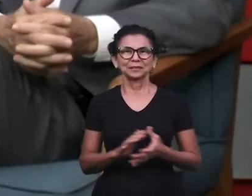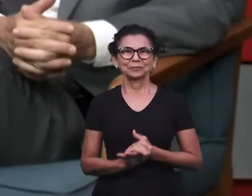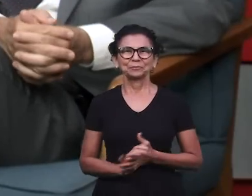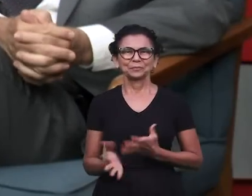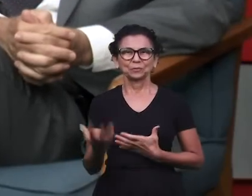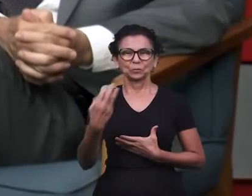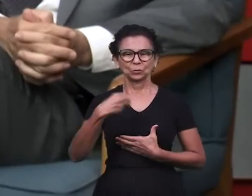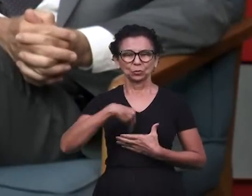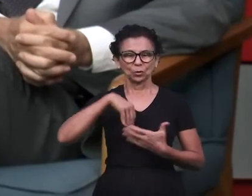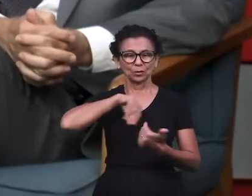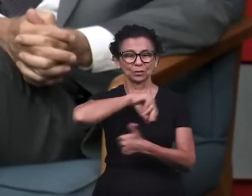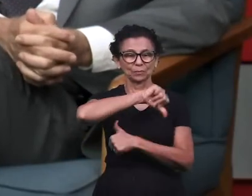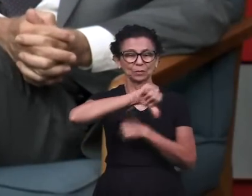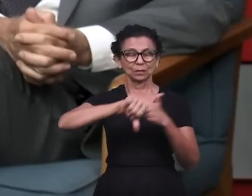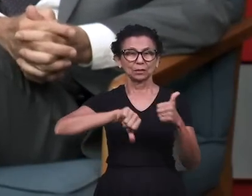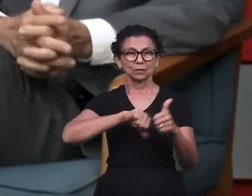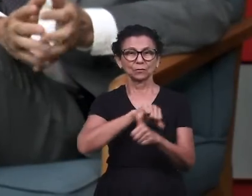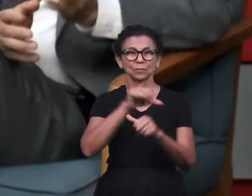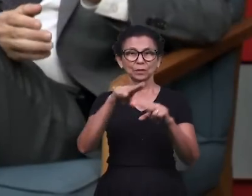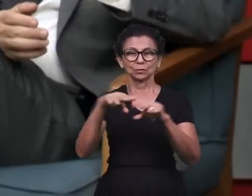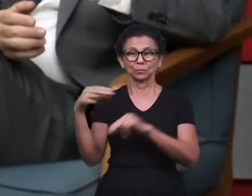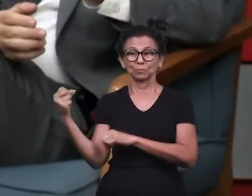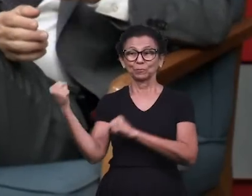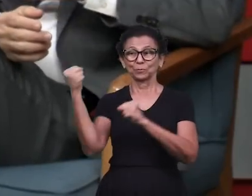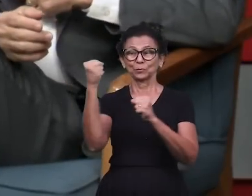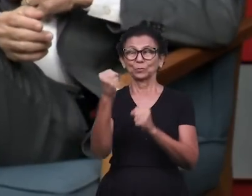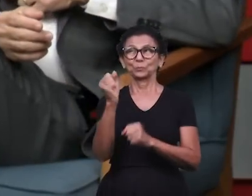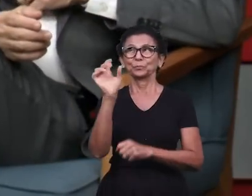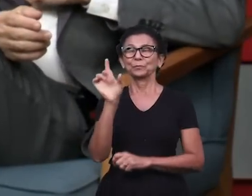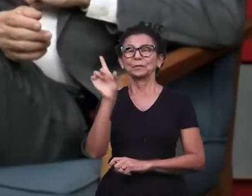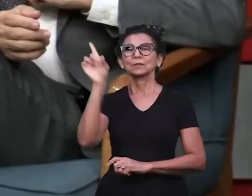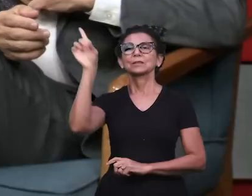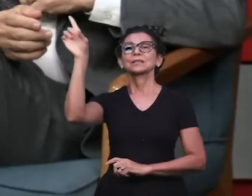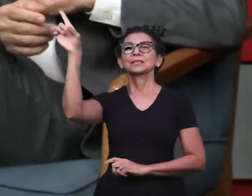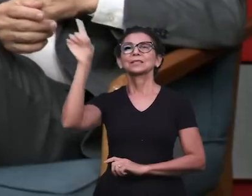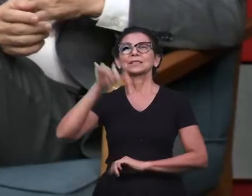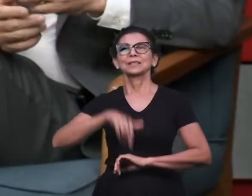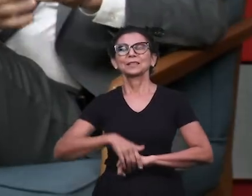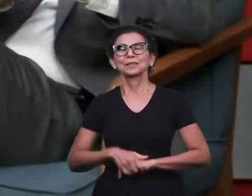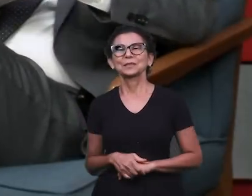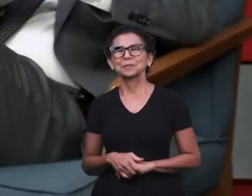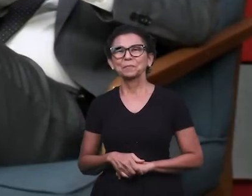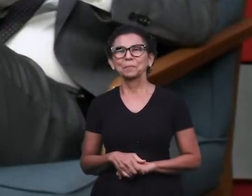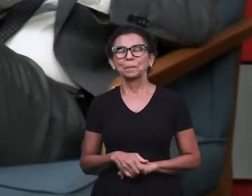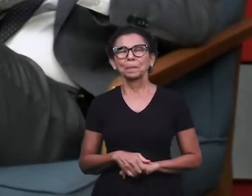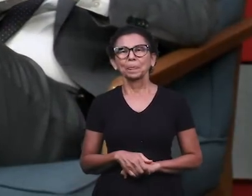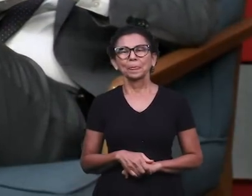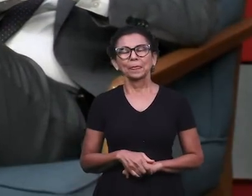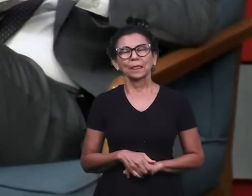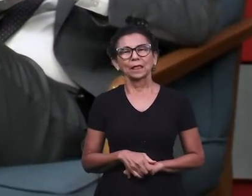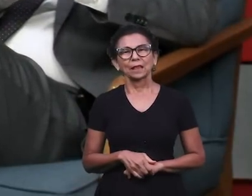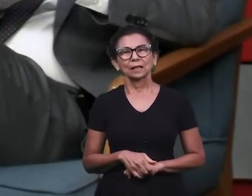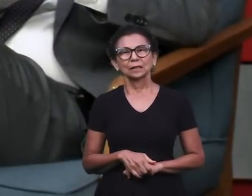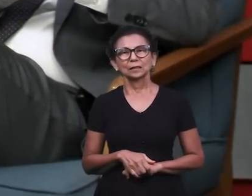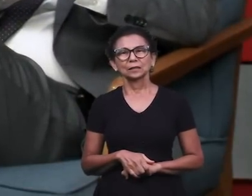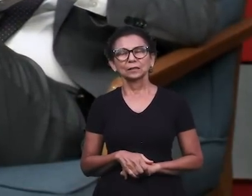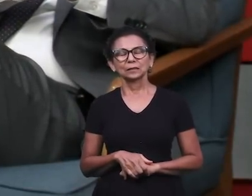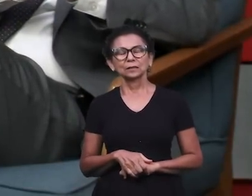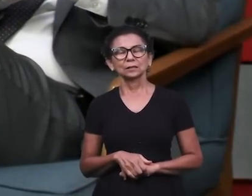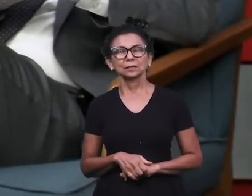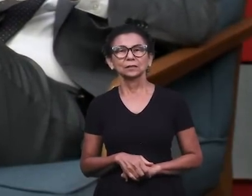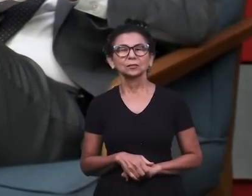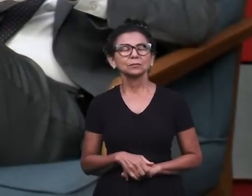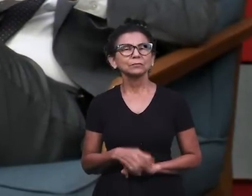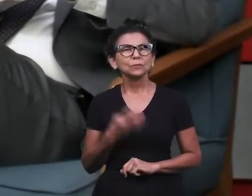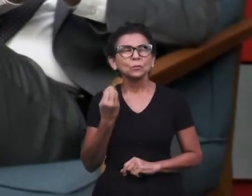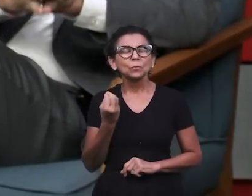transformação do homem pelo poder de Deus. E eu olhava, eu até disse para essa irmã, então você vê as pessoas, às vezes,